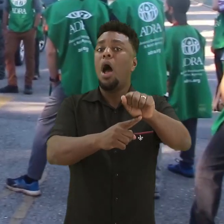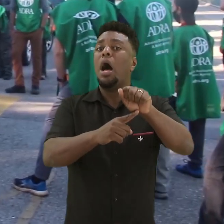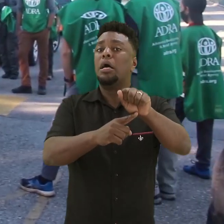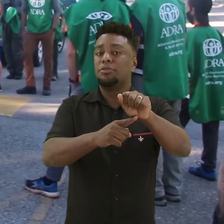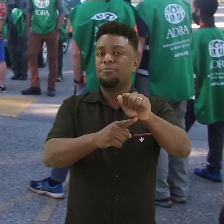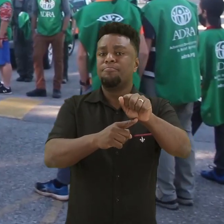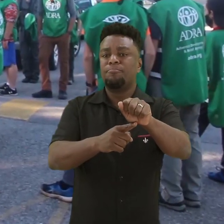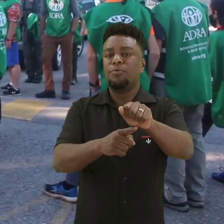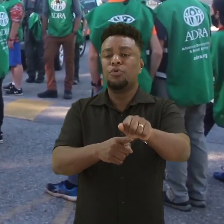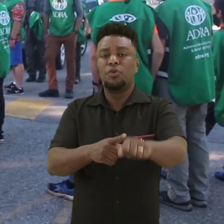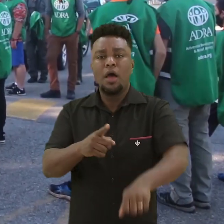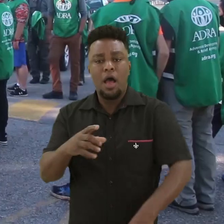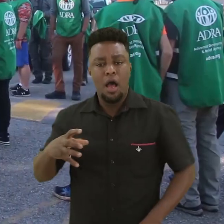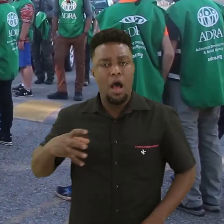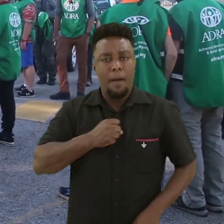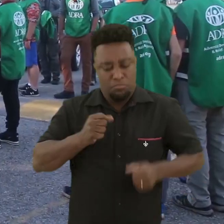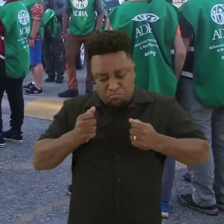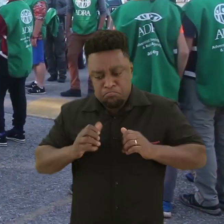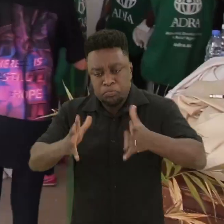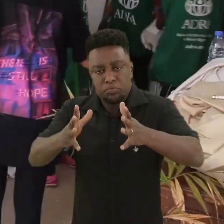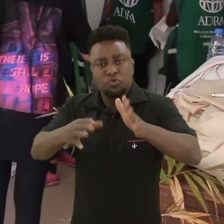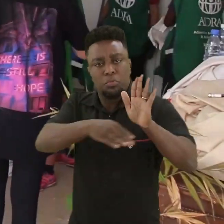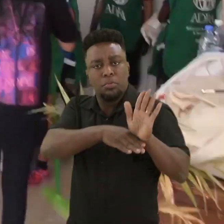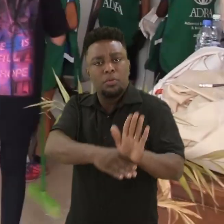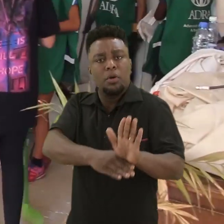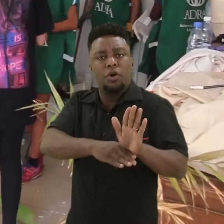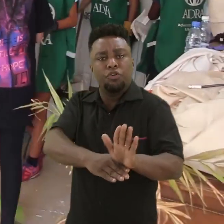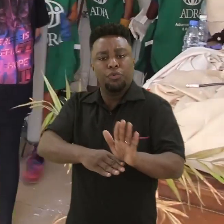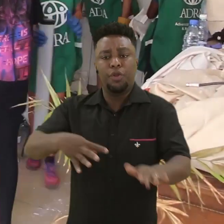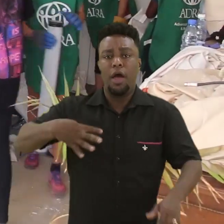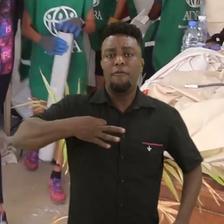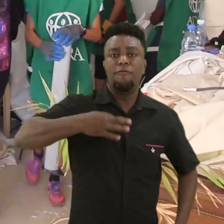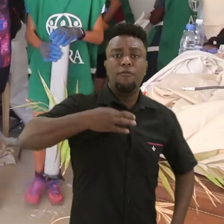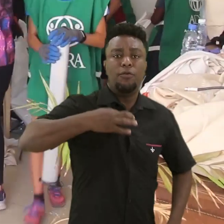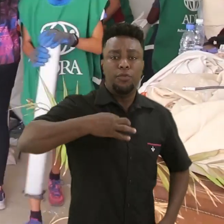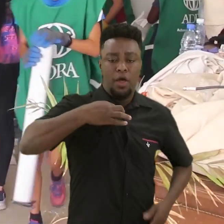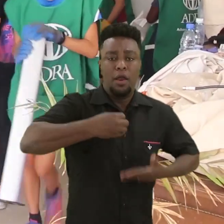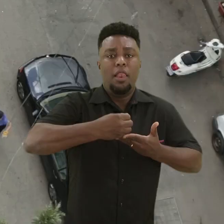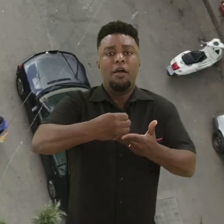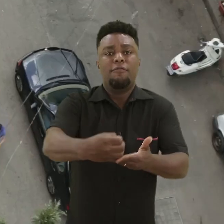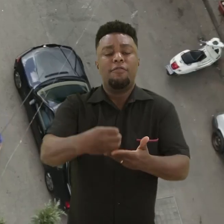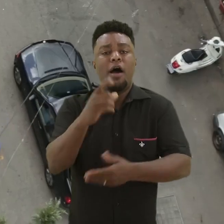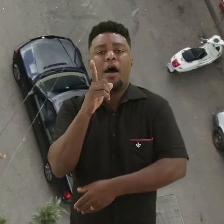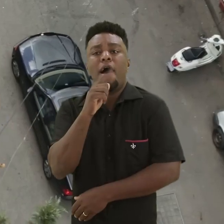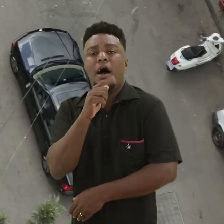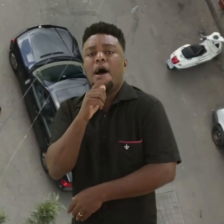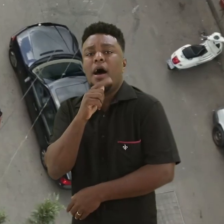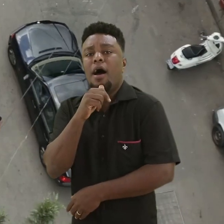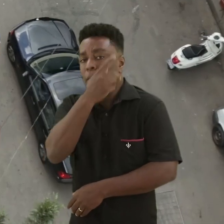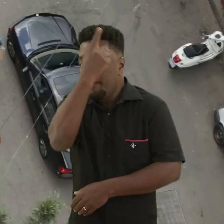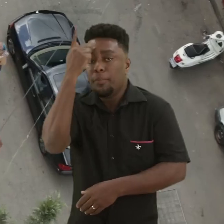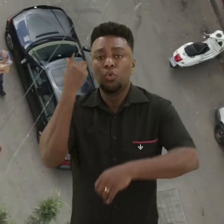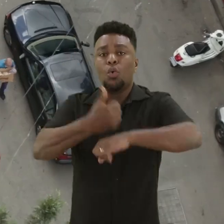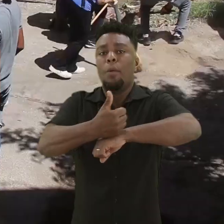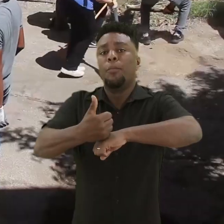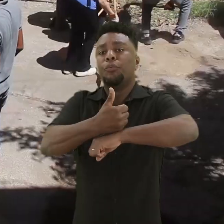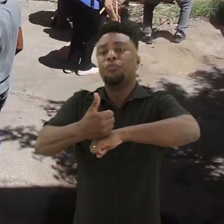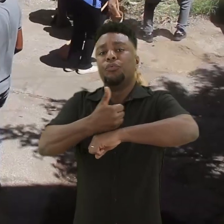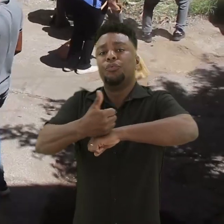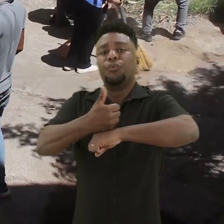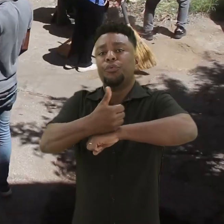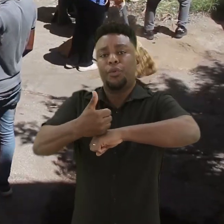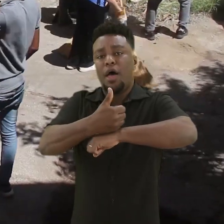nós respondemos rapidamente a esta emergência. Usamos nossos voluntários para levar água àqueles que estavam atendendo, aos bombeiros